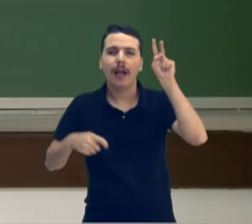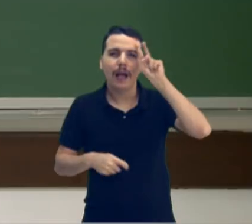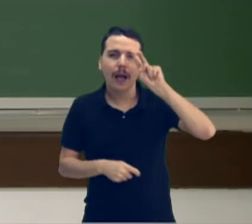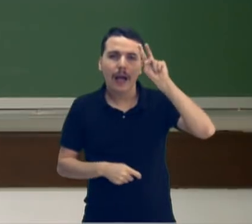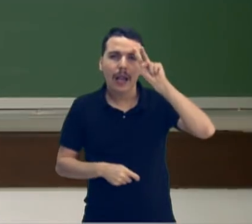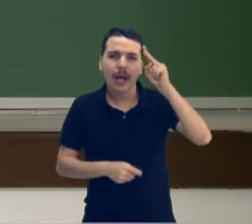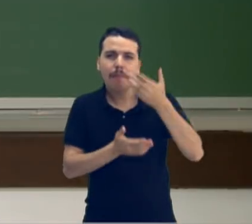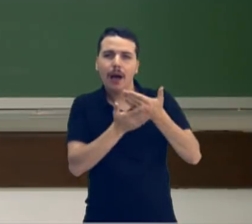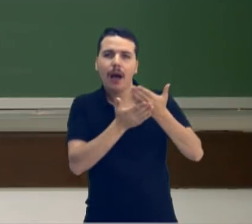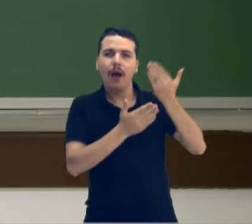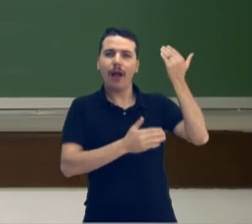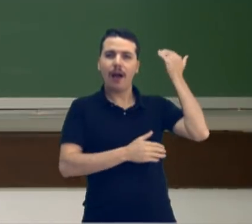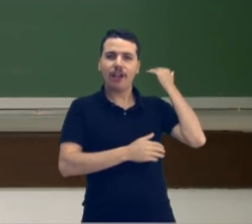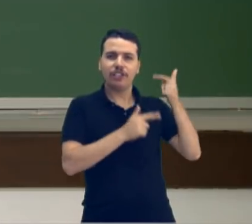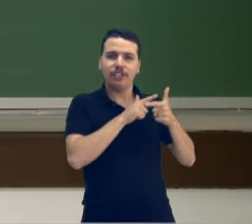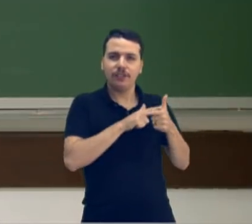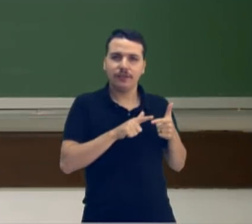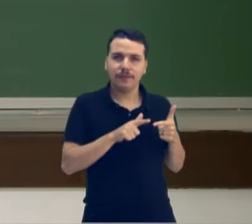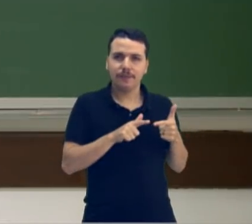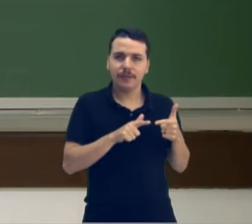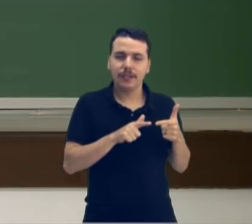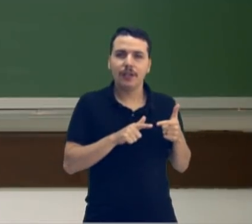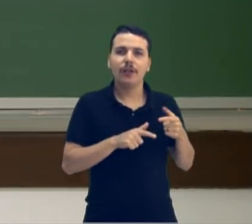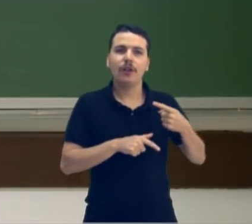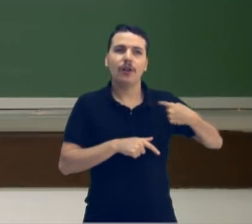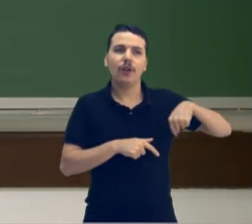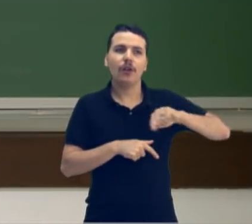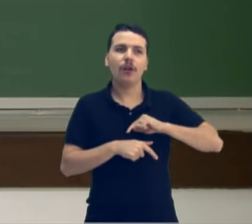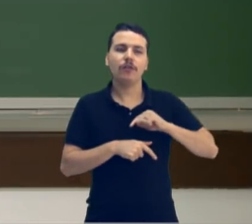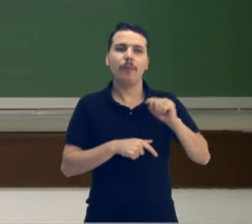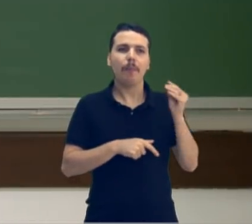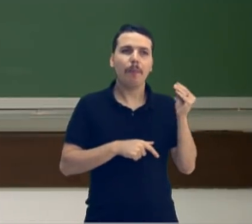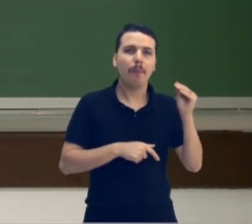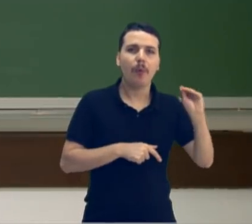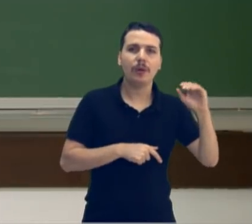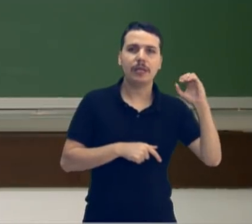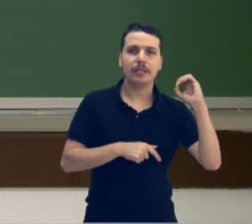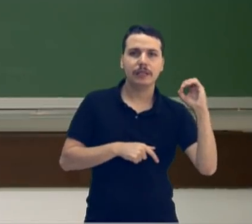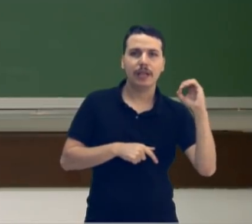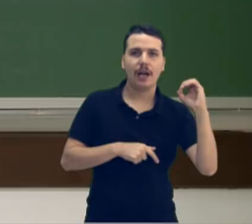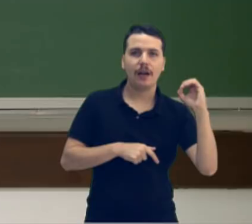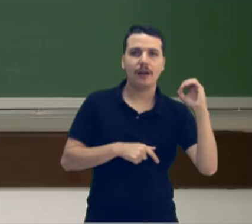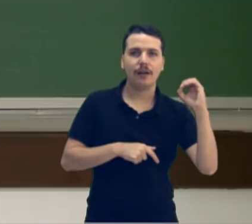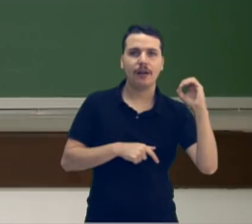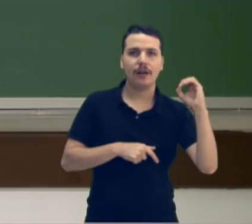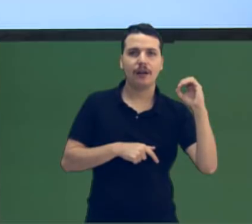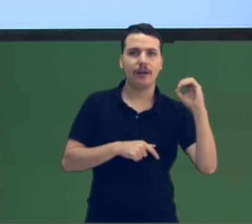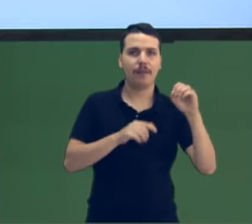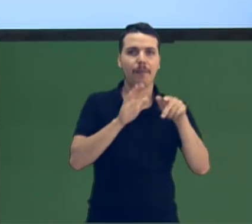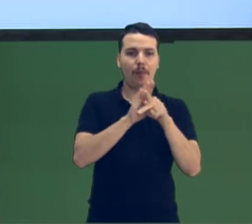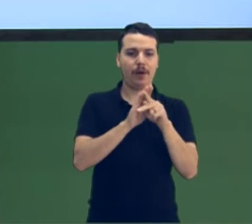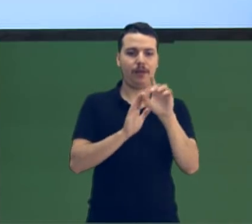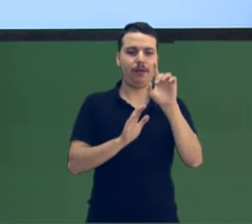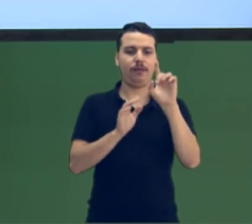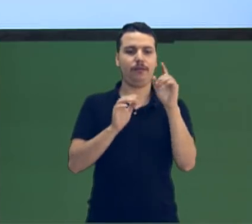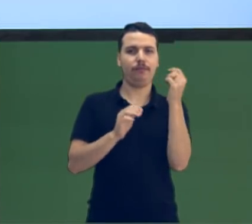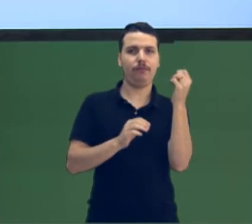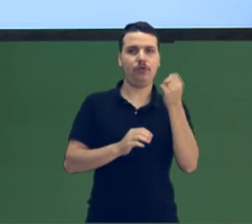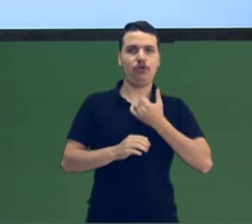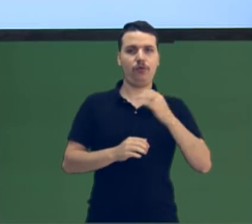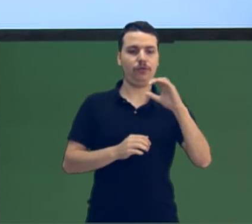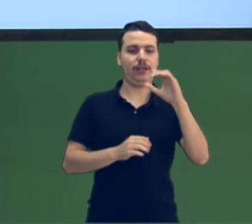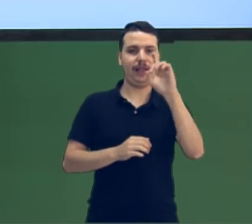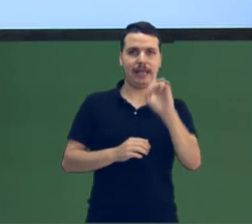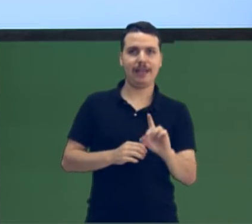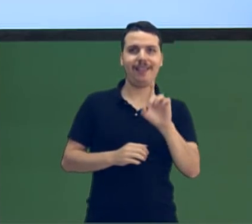lá da nossa aula da divisão? Que a gente colocava o 0 lá na dezena, a gente já colocou 0 na centena porque não